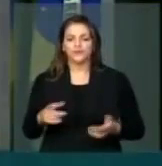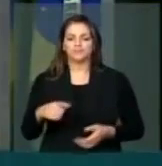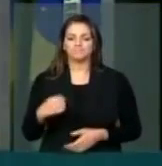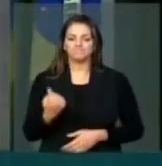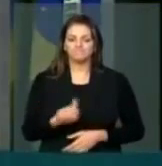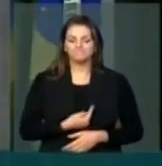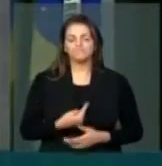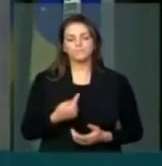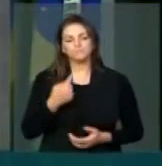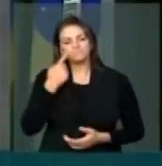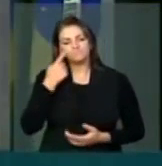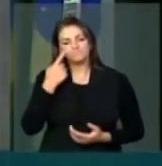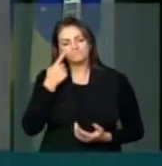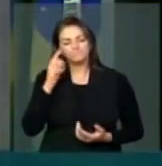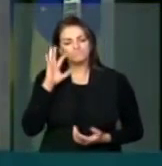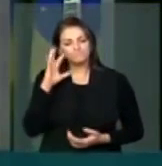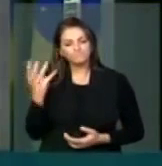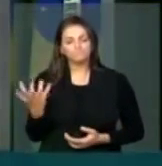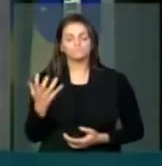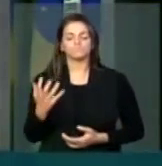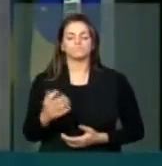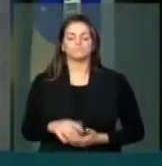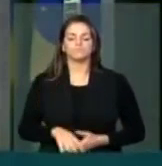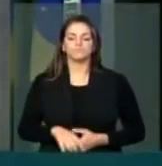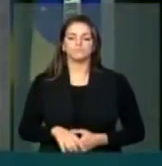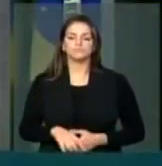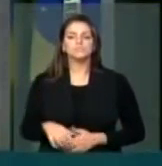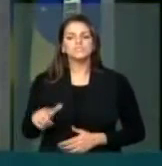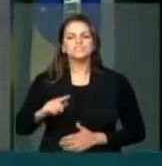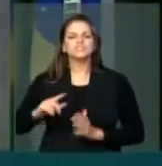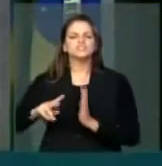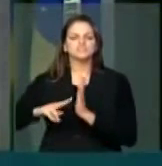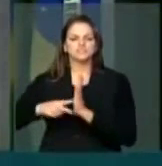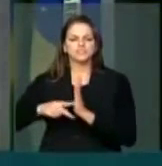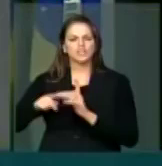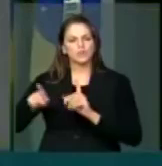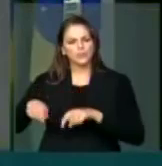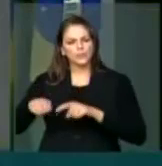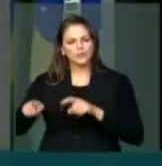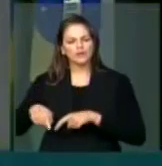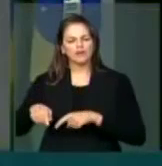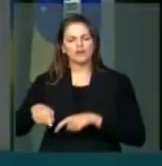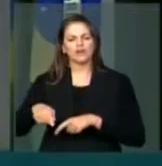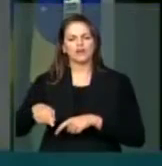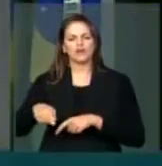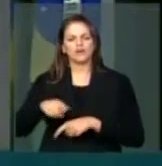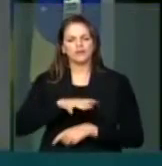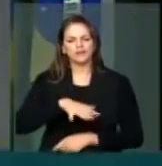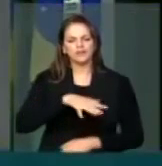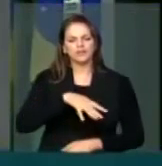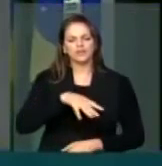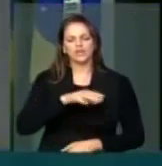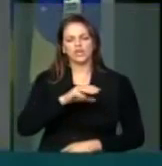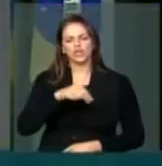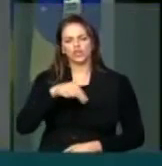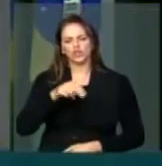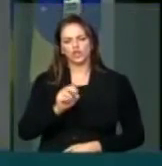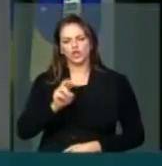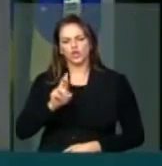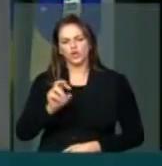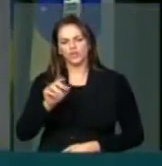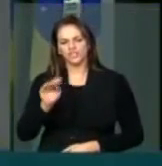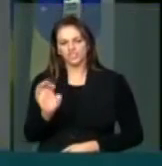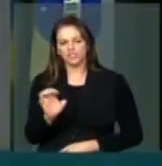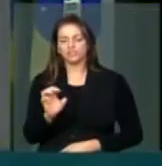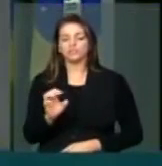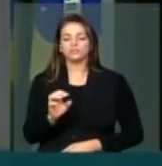regiões, ainda o Bringuente, o Sindicato Rural de Nonoai, lá na região norte do estado, na região das Missões, na região noroeste, o pessoal tem